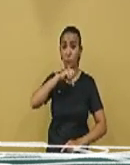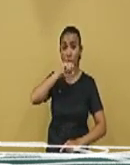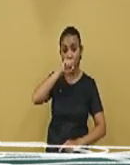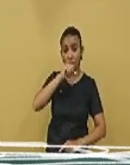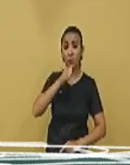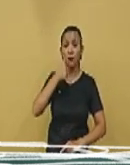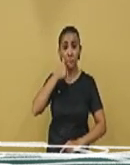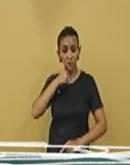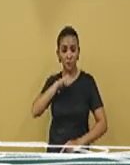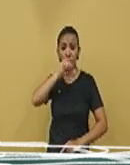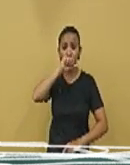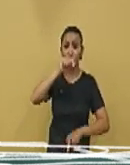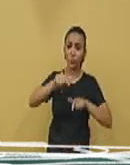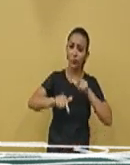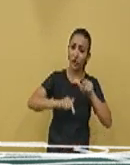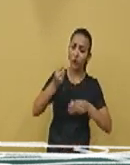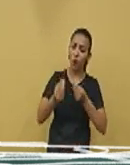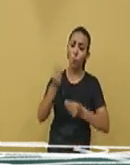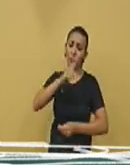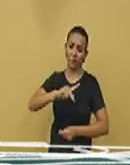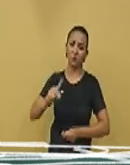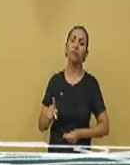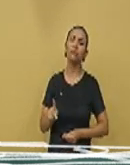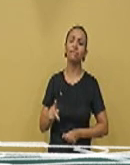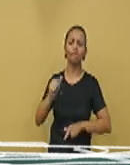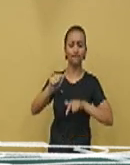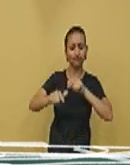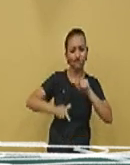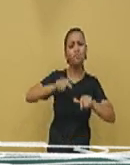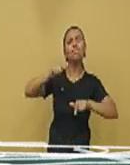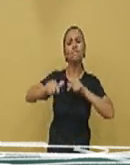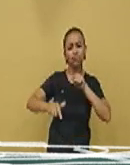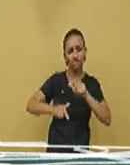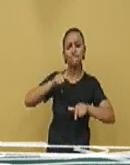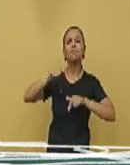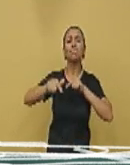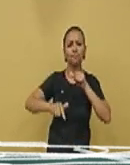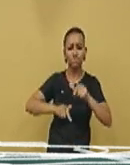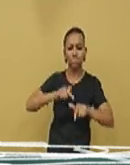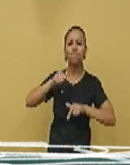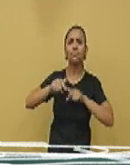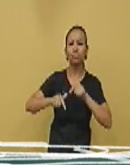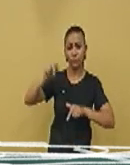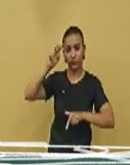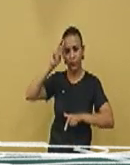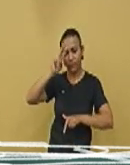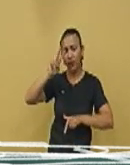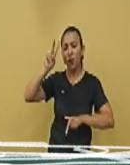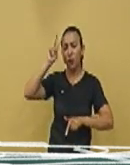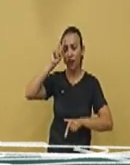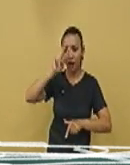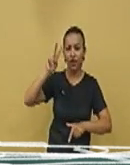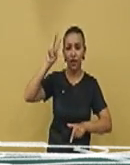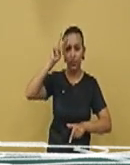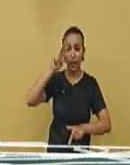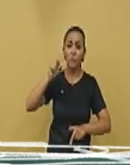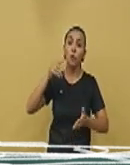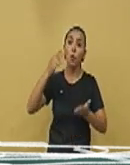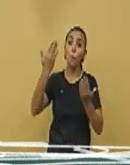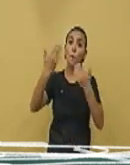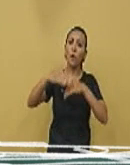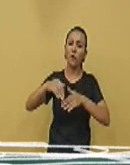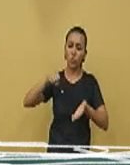meu pai e minha mãe trabalhando como professores. E trabalharam tanto, tanto. Me lembro da minha mãe rodando provas no mimeógrafo de